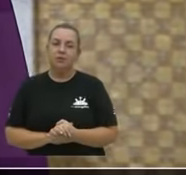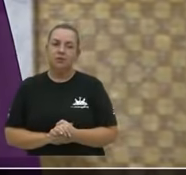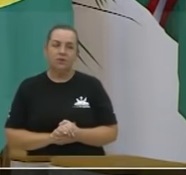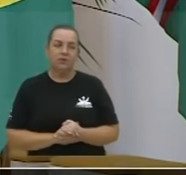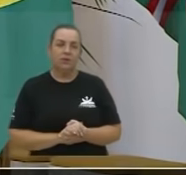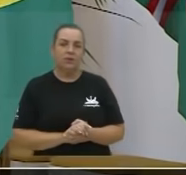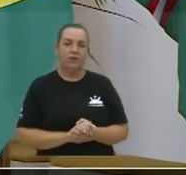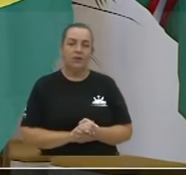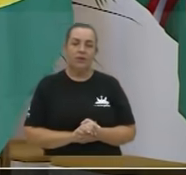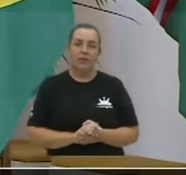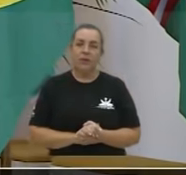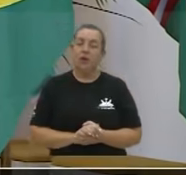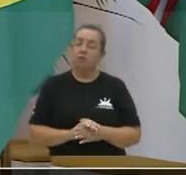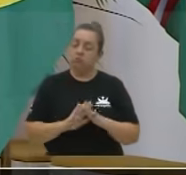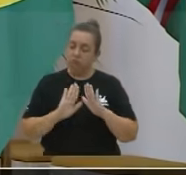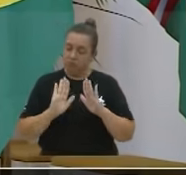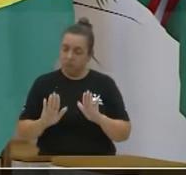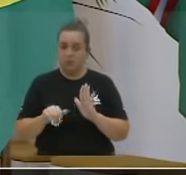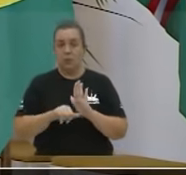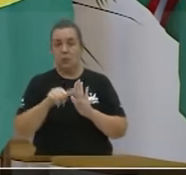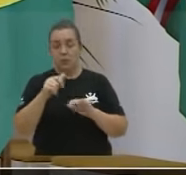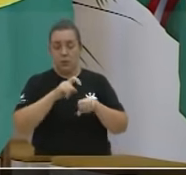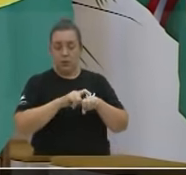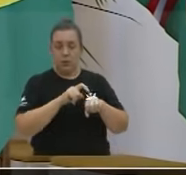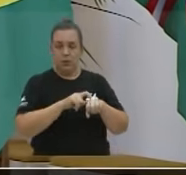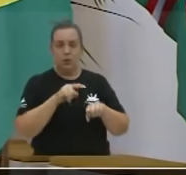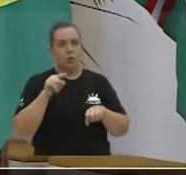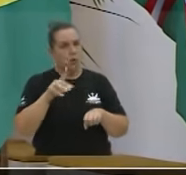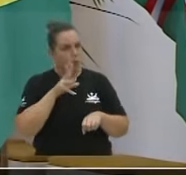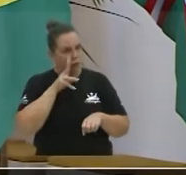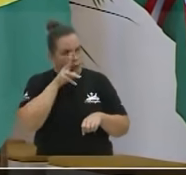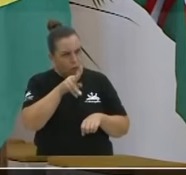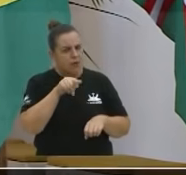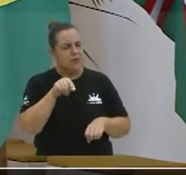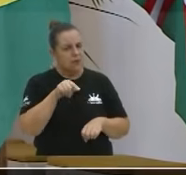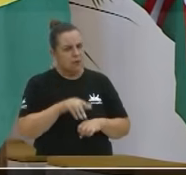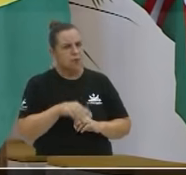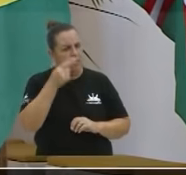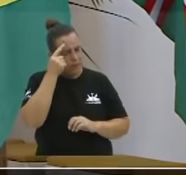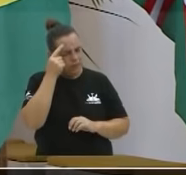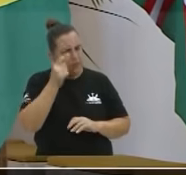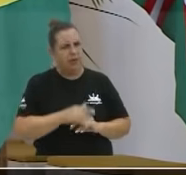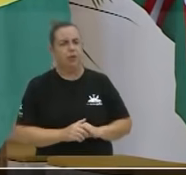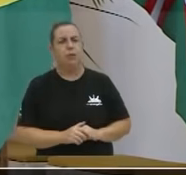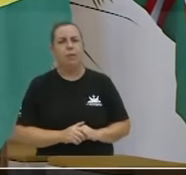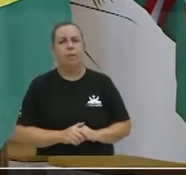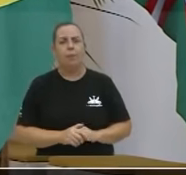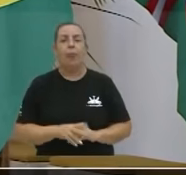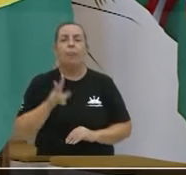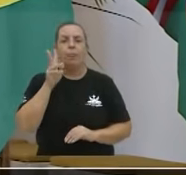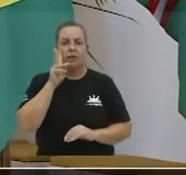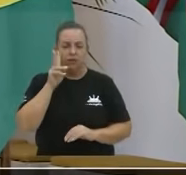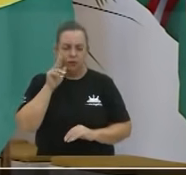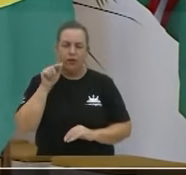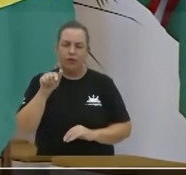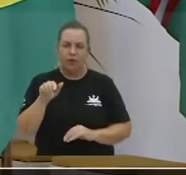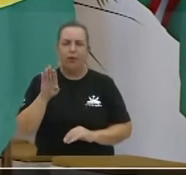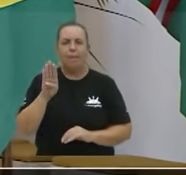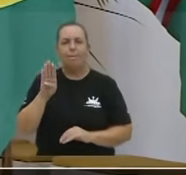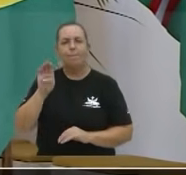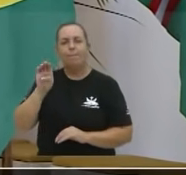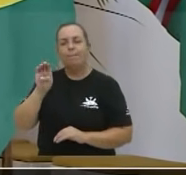Essa é para mim a primeira reflexão, que para mim é muito forte, dessa segunda-feira da Betânia.